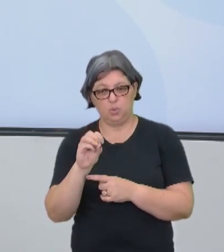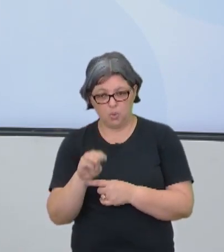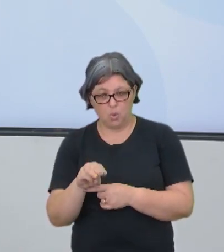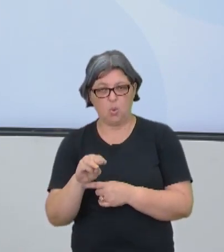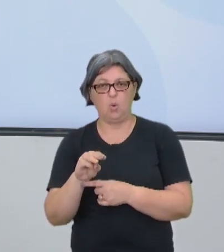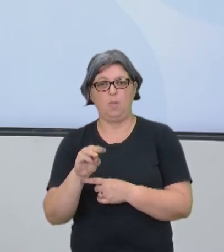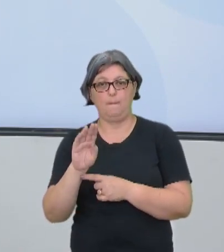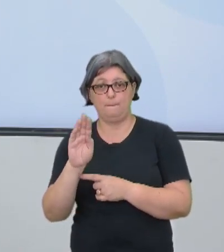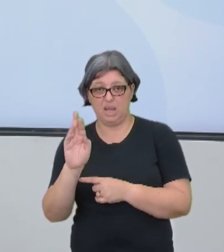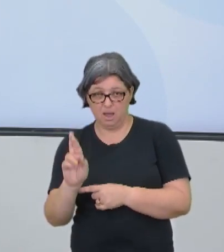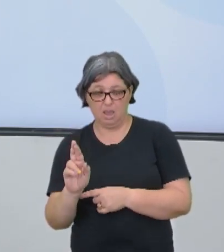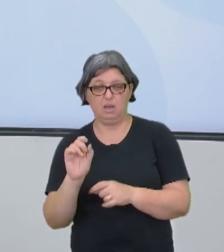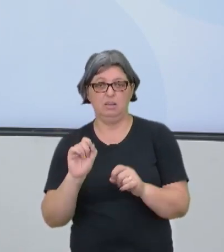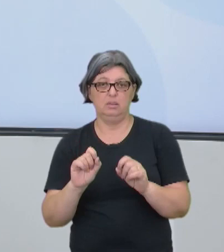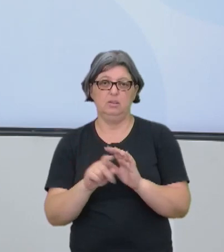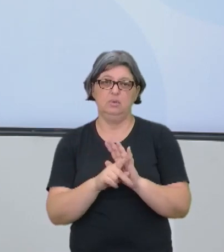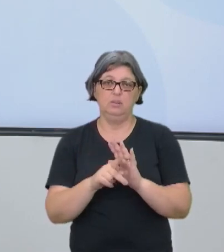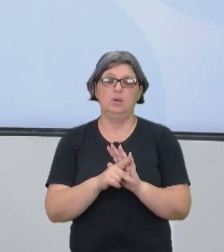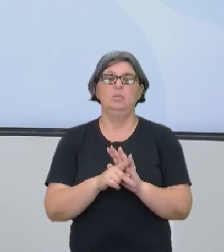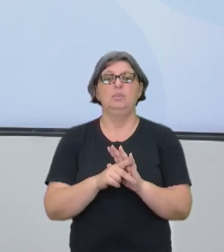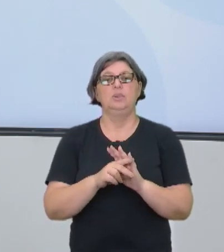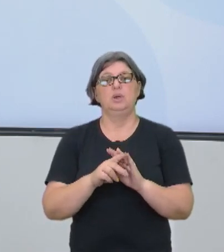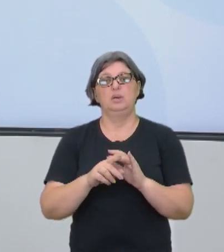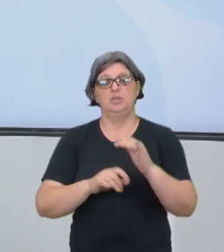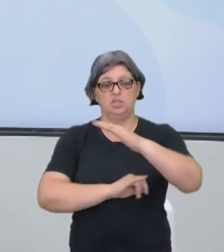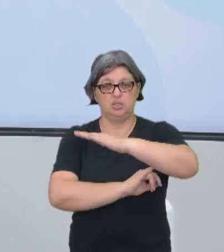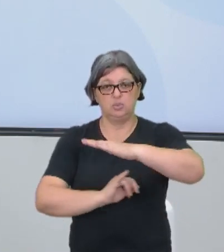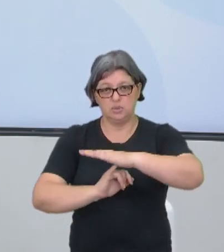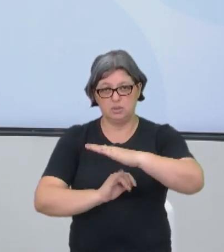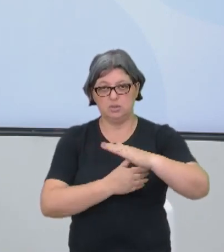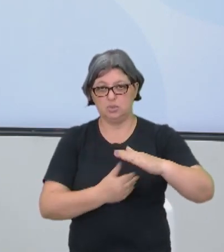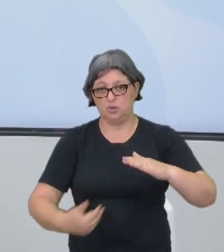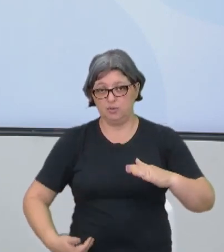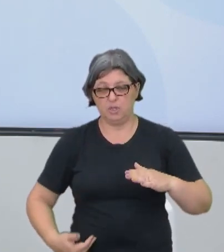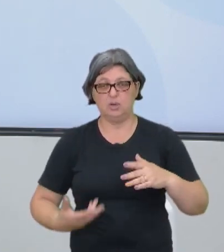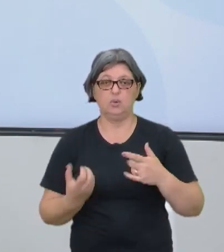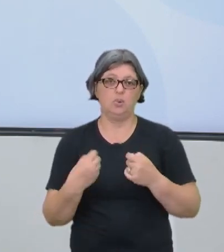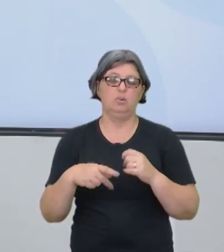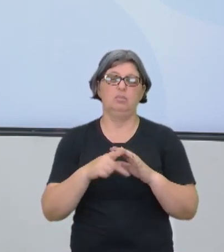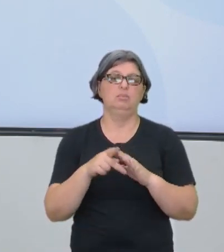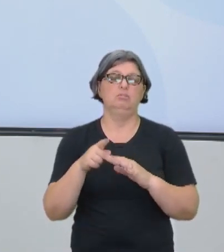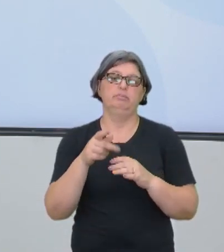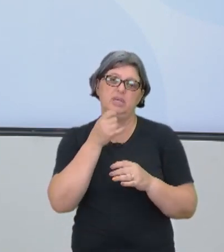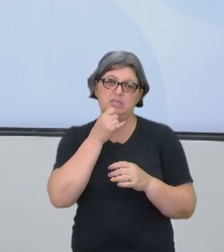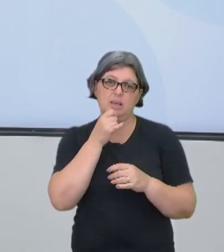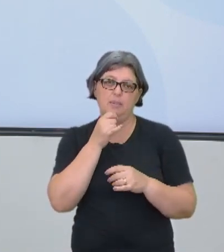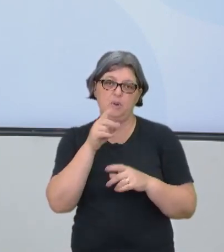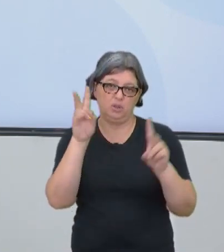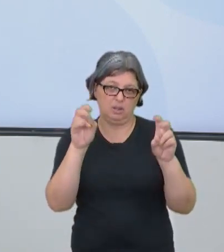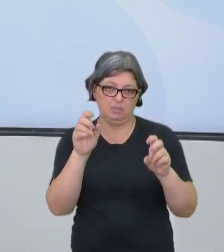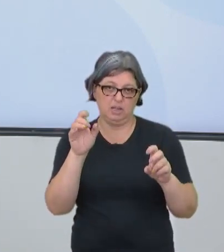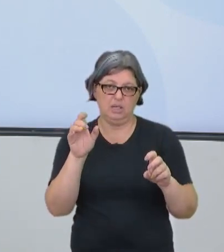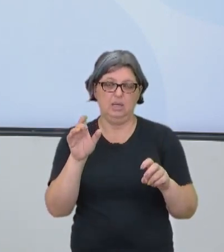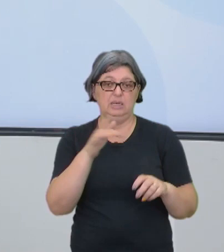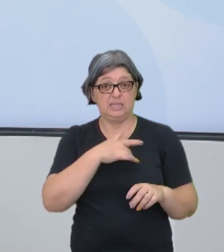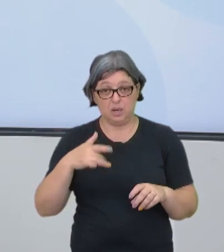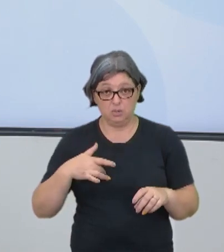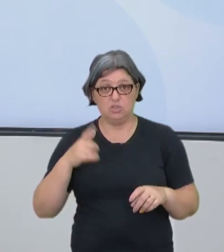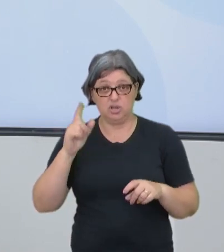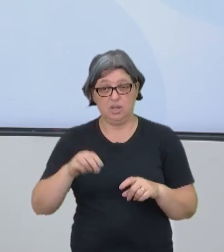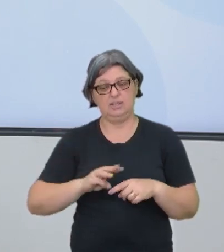sites de instituições públicas, por exemplo, vou falar sobre saúde. Site do Ministério da